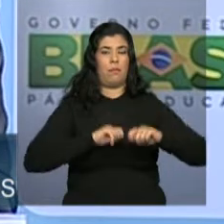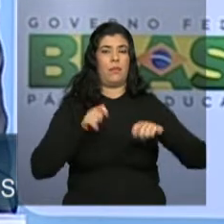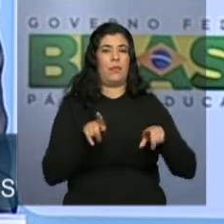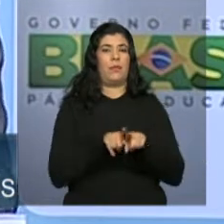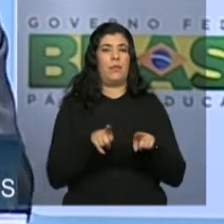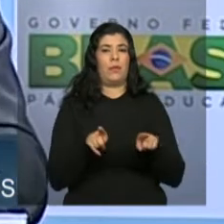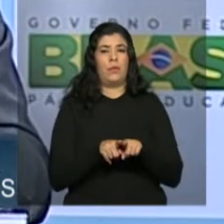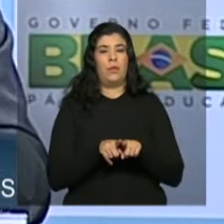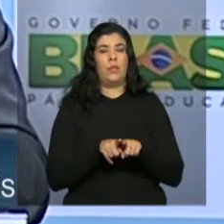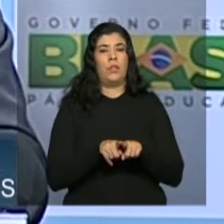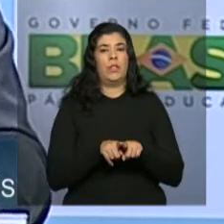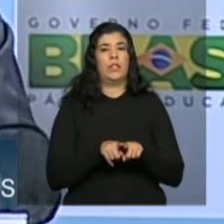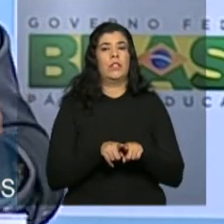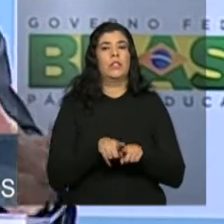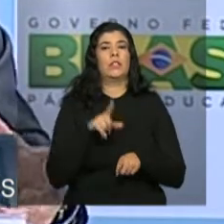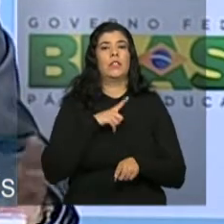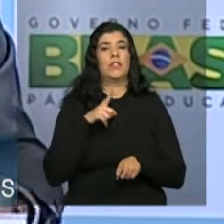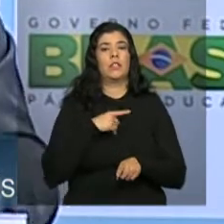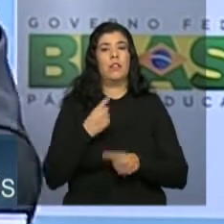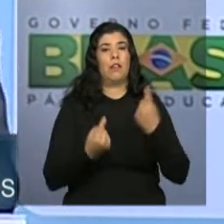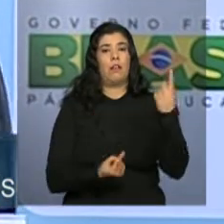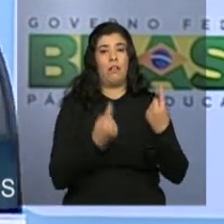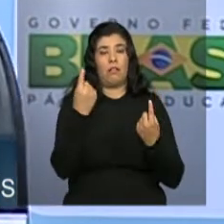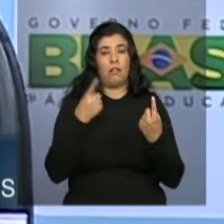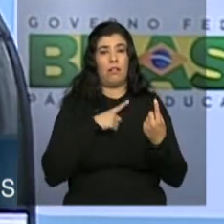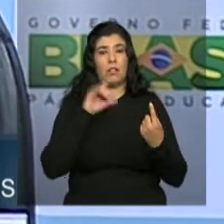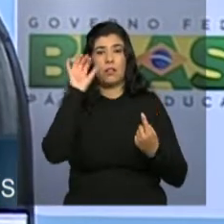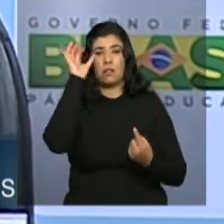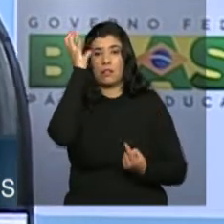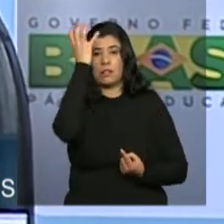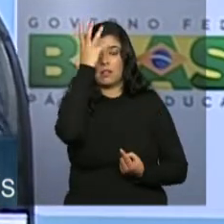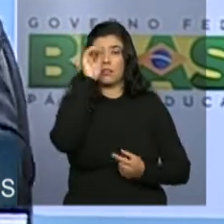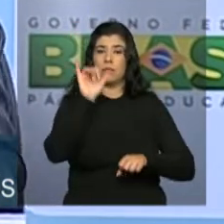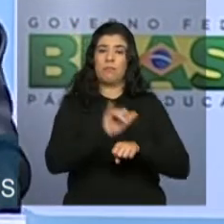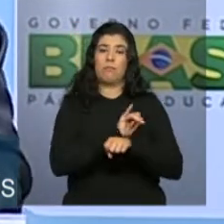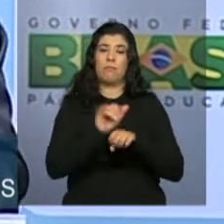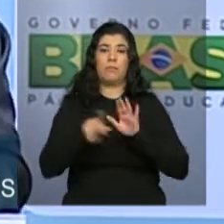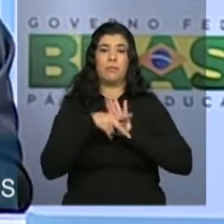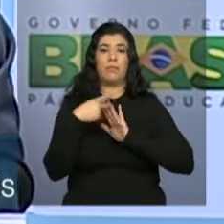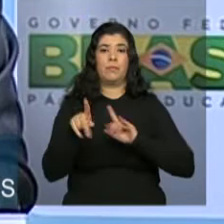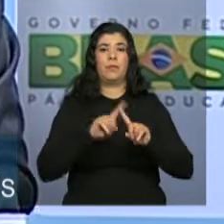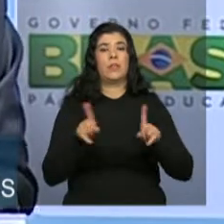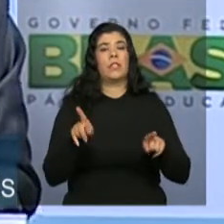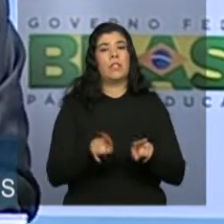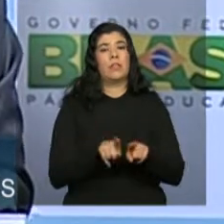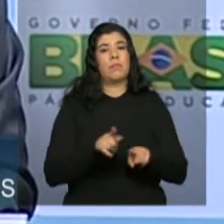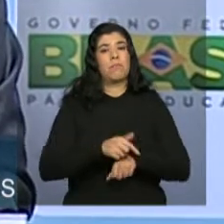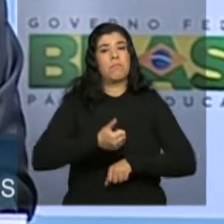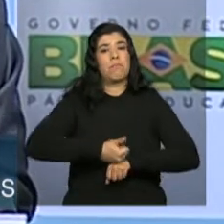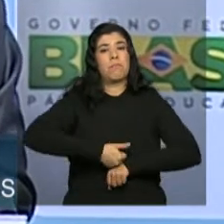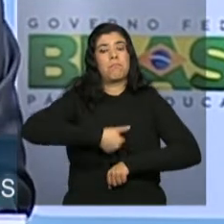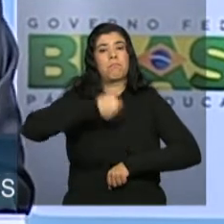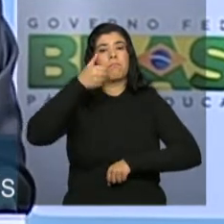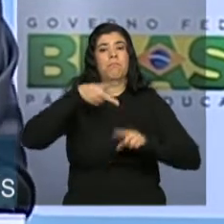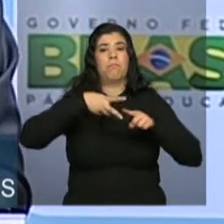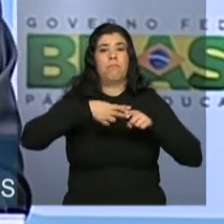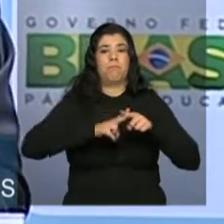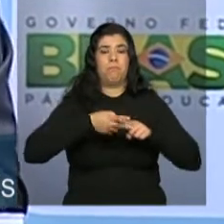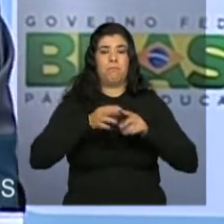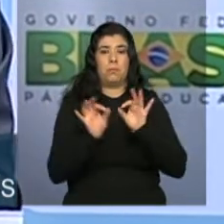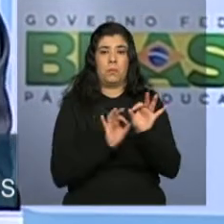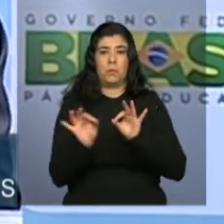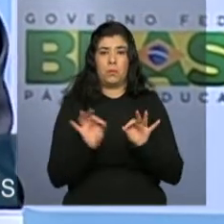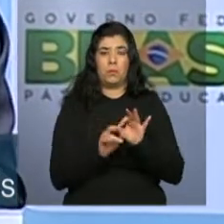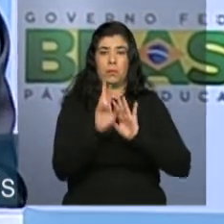é dos atores tomarem as suas decisões estratégicas mas ao mesmo tempo aperfeiçoar os mecanismos de